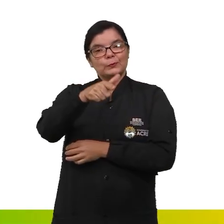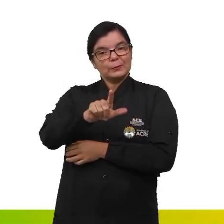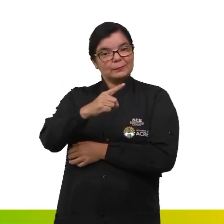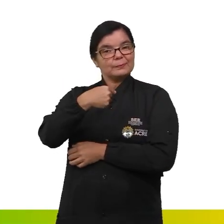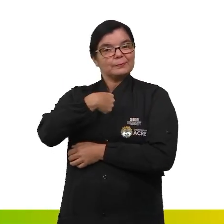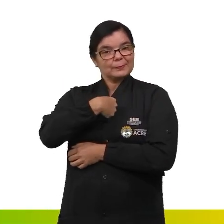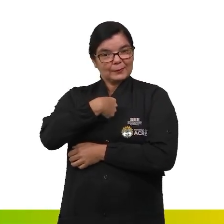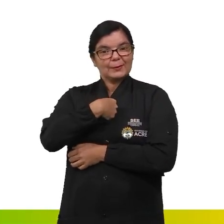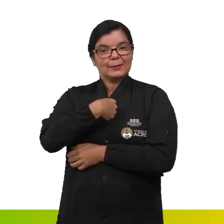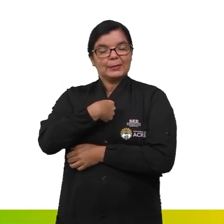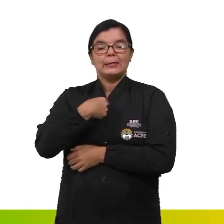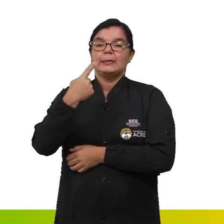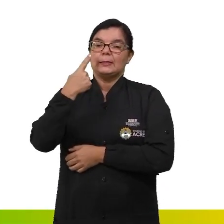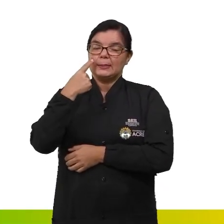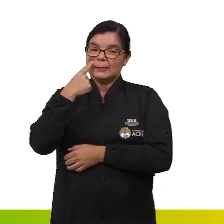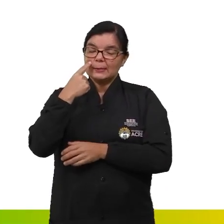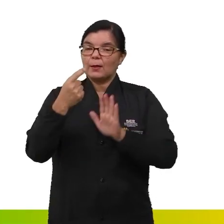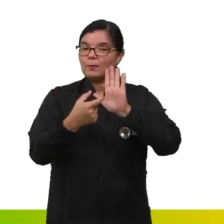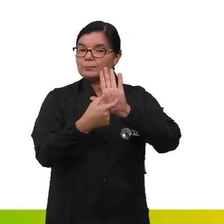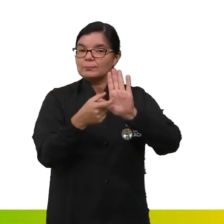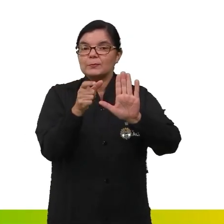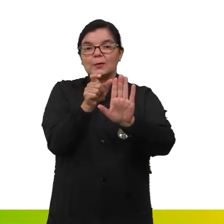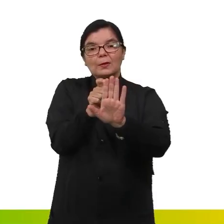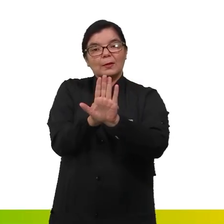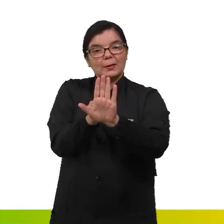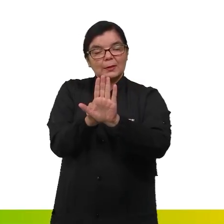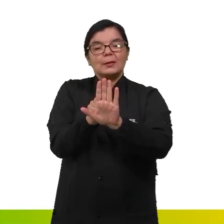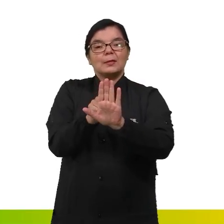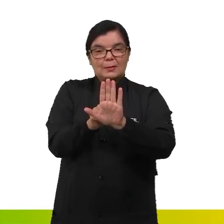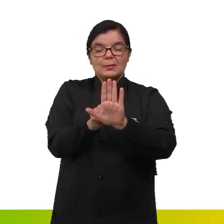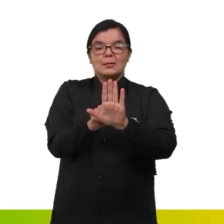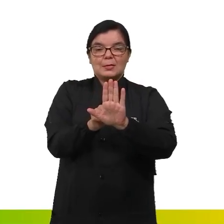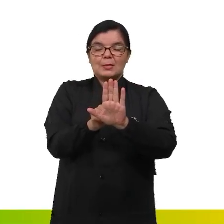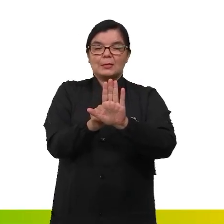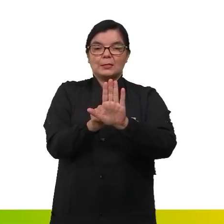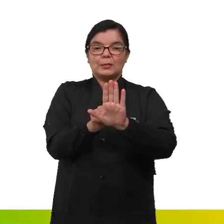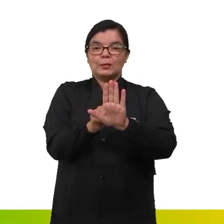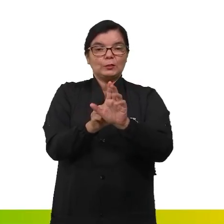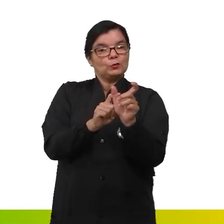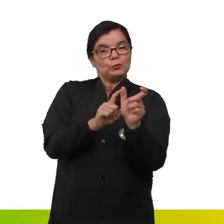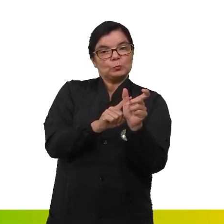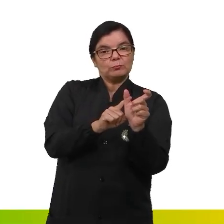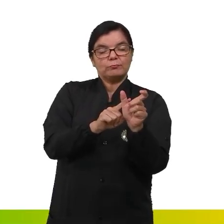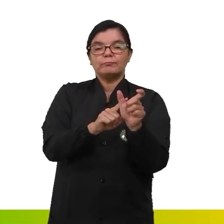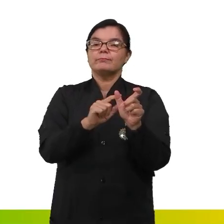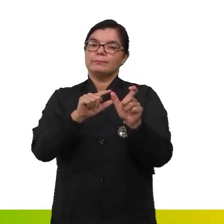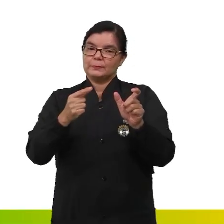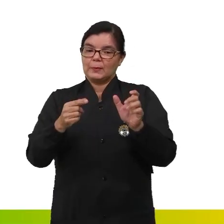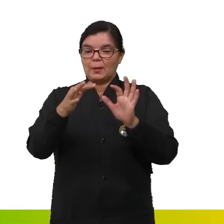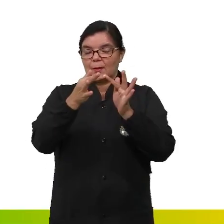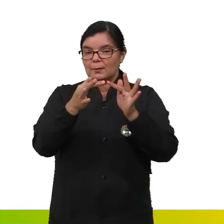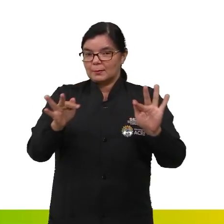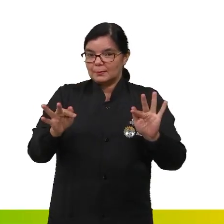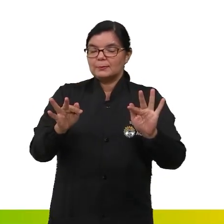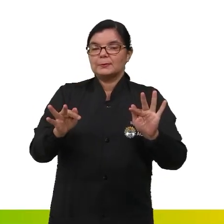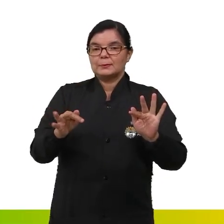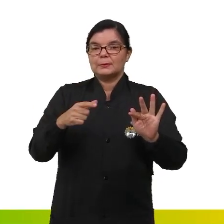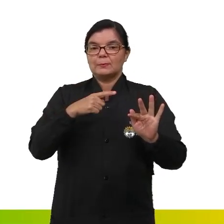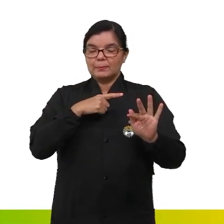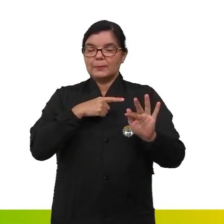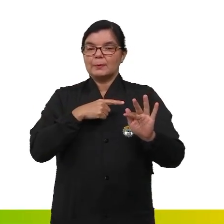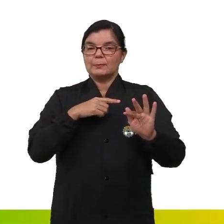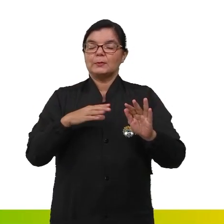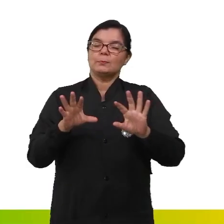Novamente, eu. Então, a elipse, ela tem essa questão da omissão de um ou mais termos na frase para dar